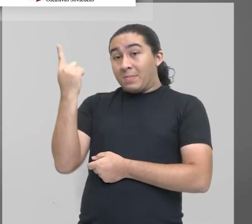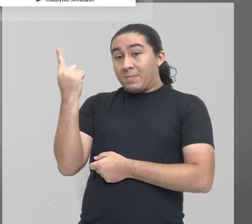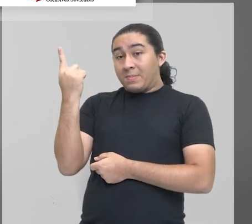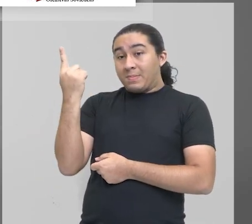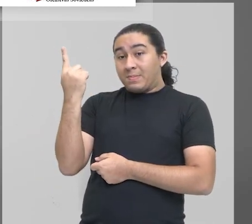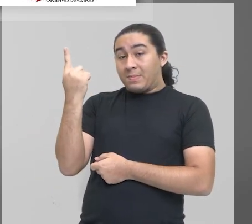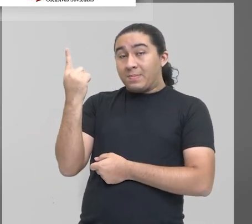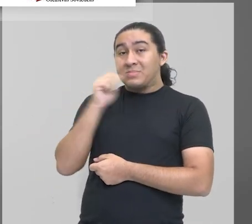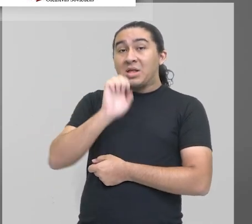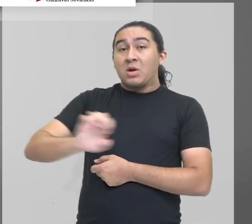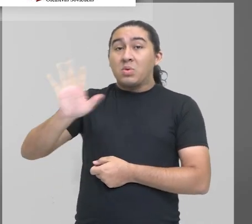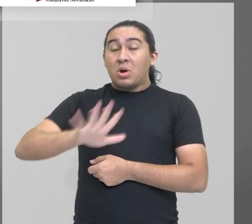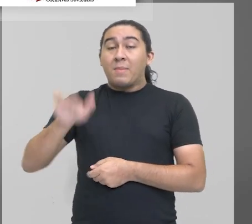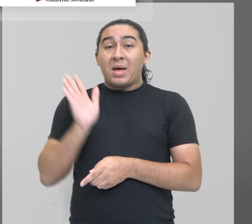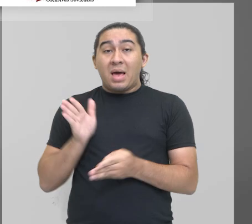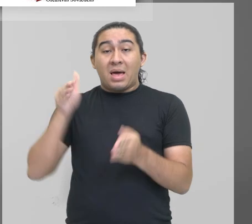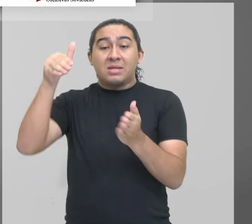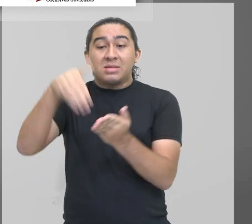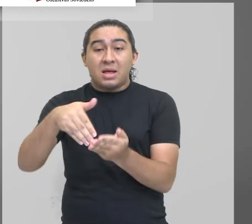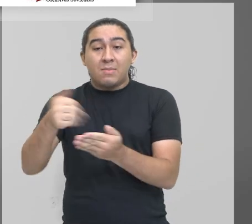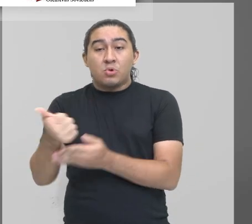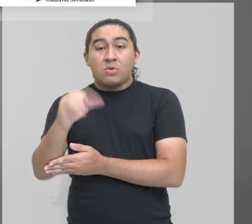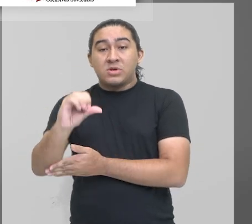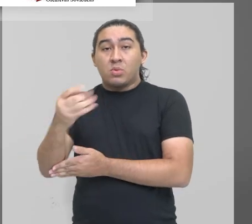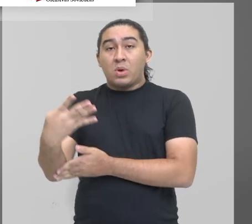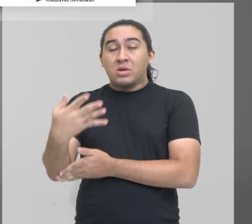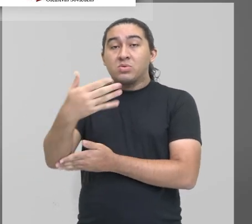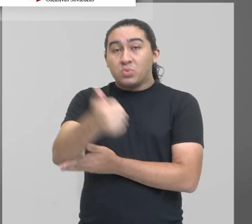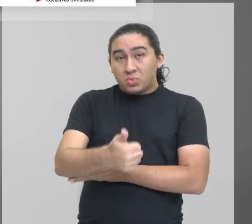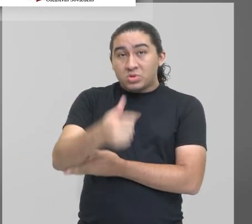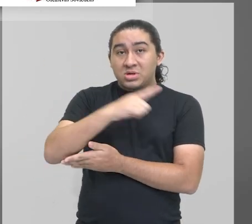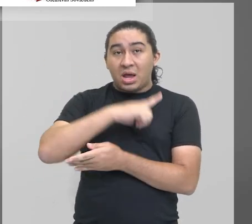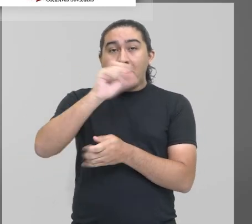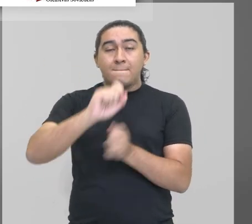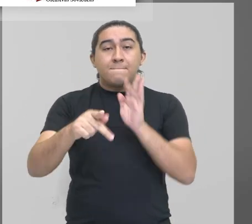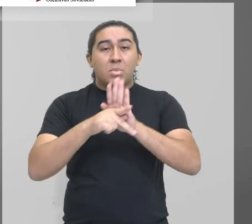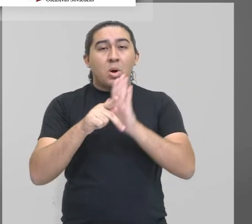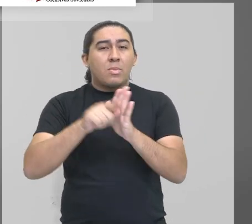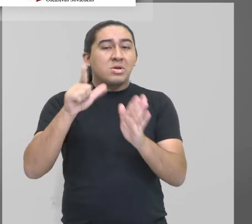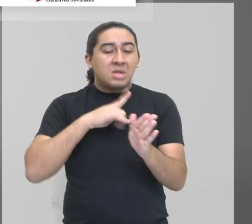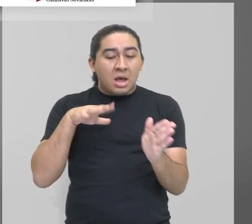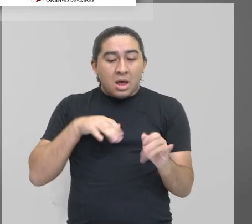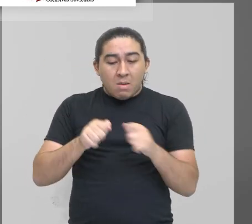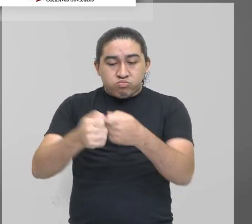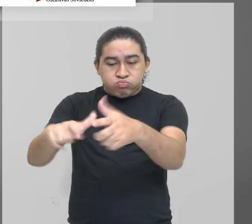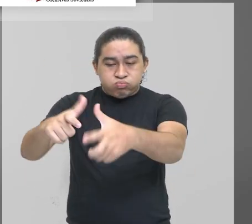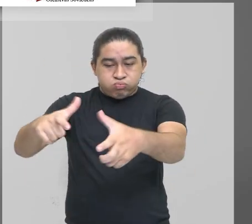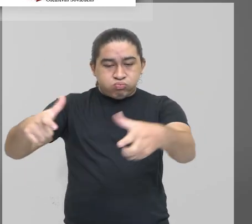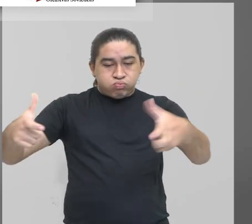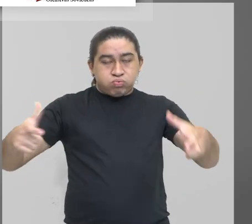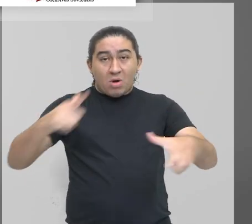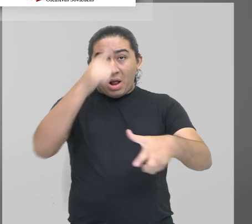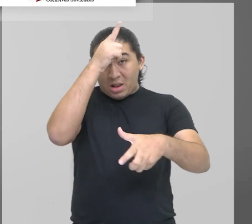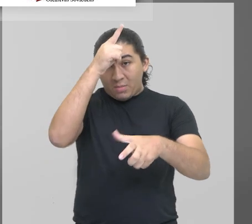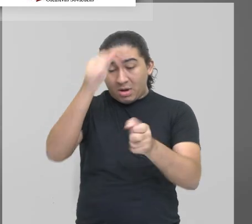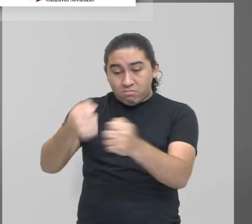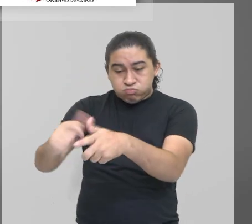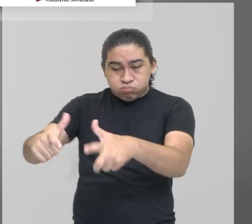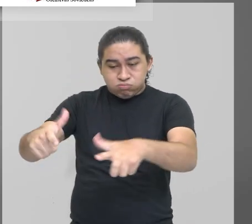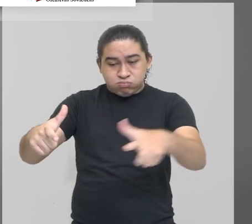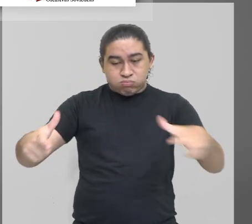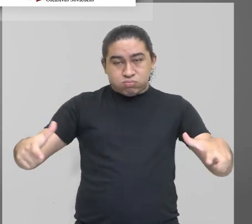até 1941, o ano onde existe a expansão máxima do território da Alemanha